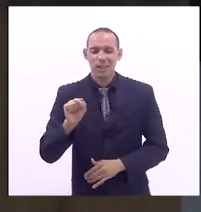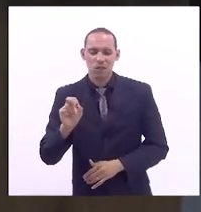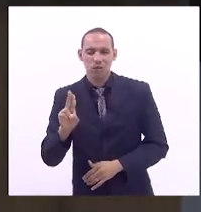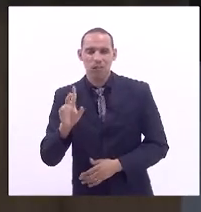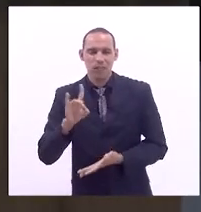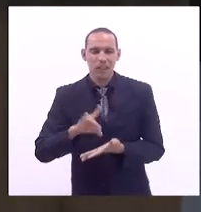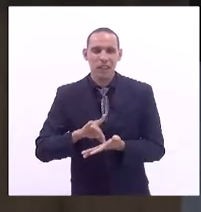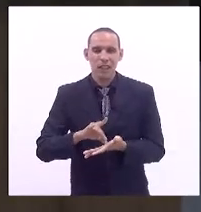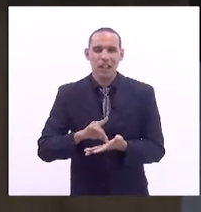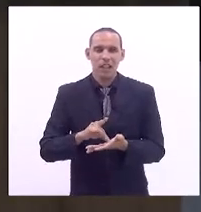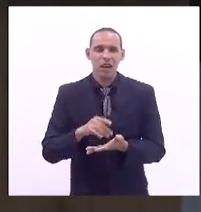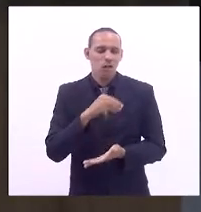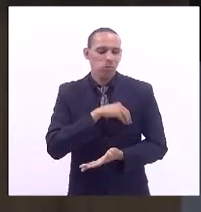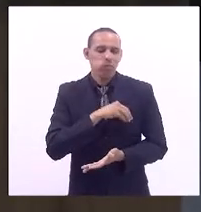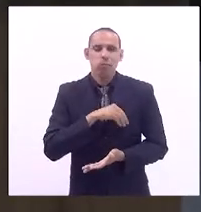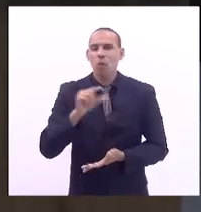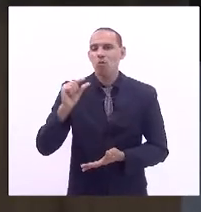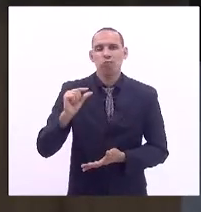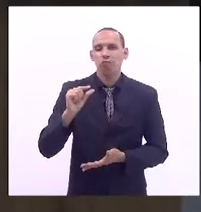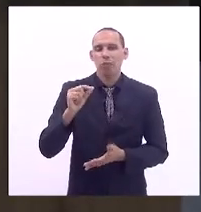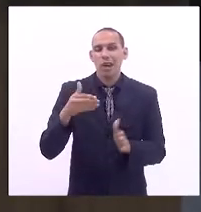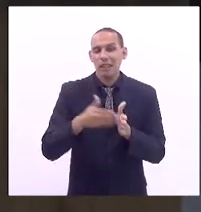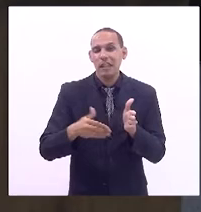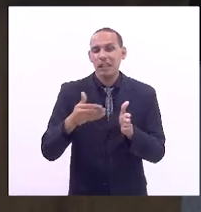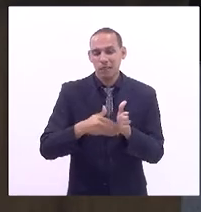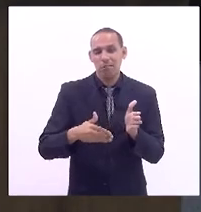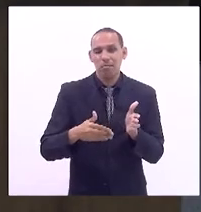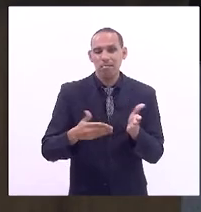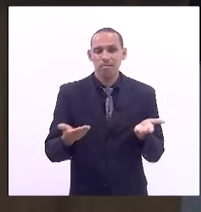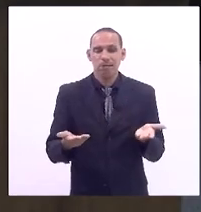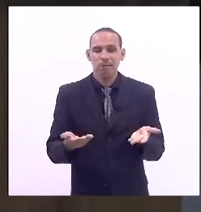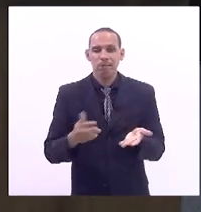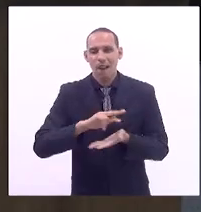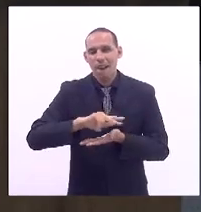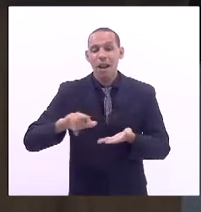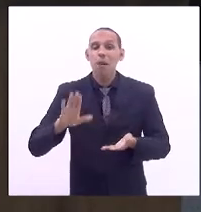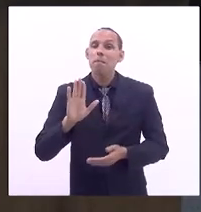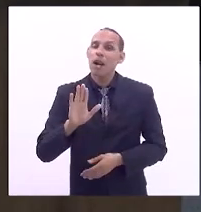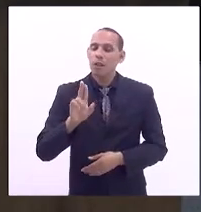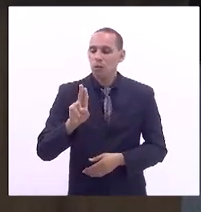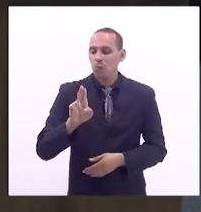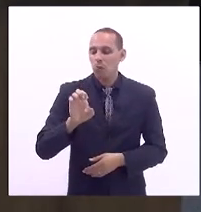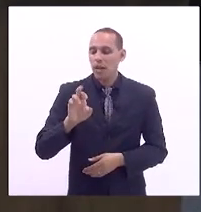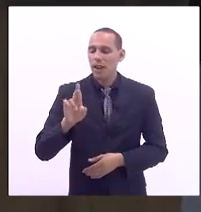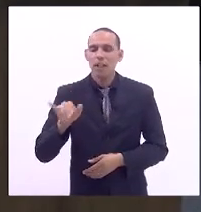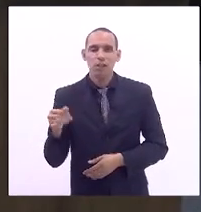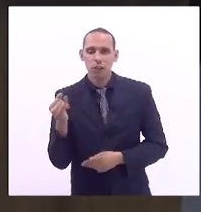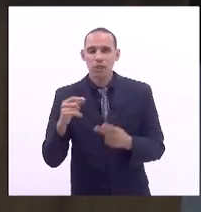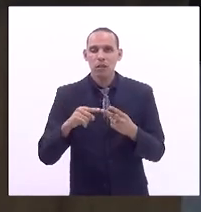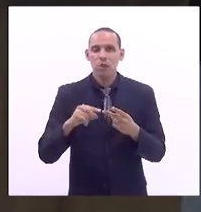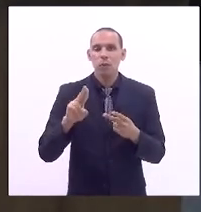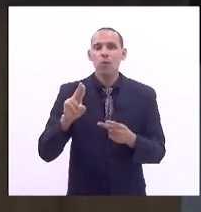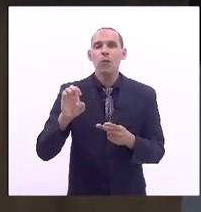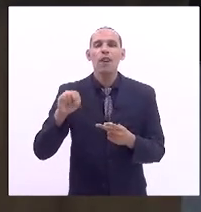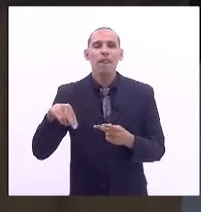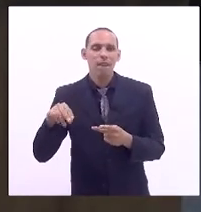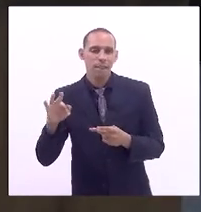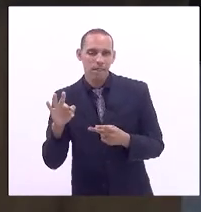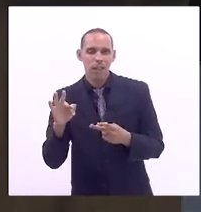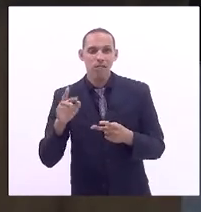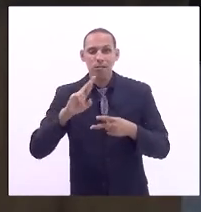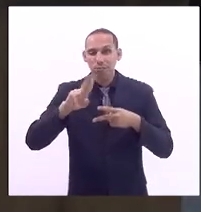né um profissionais muito mal remunerado e uma série de limitações já ou enfiar UERJ são instituições diferentes